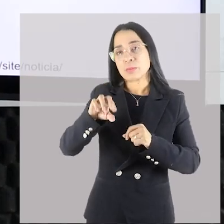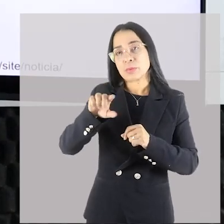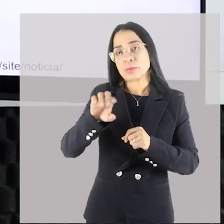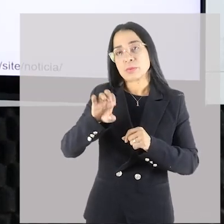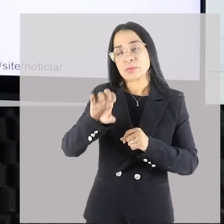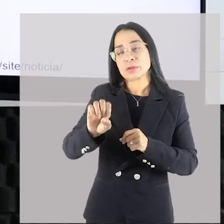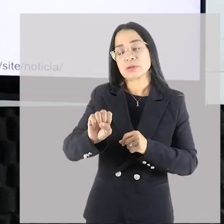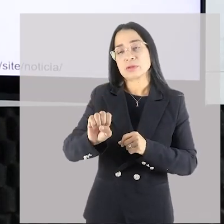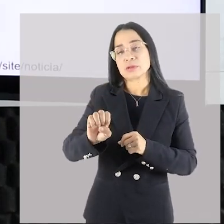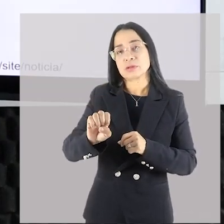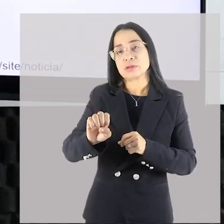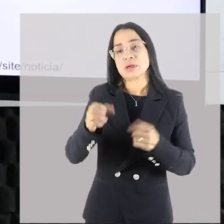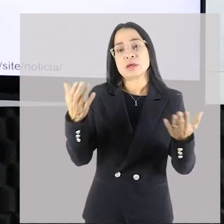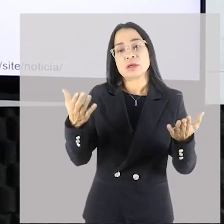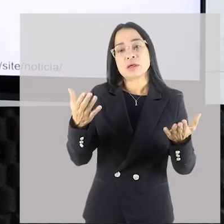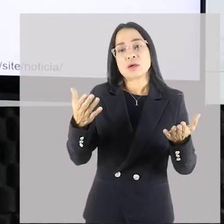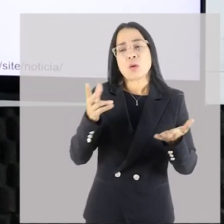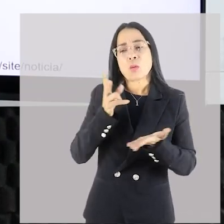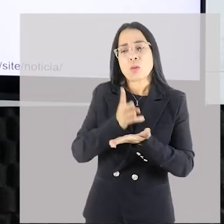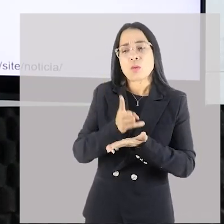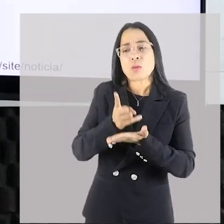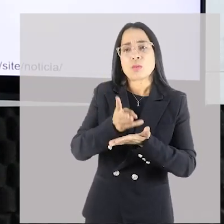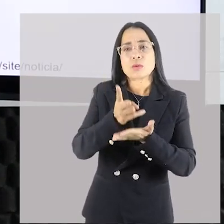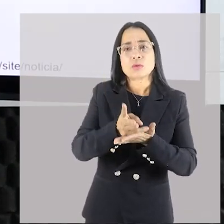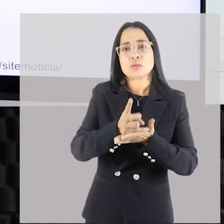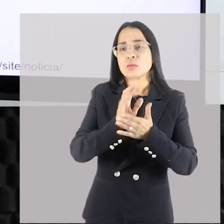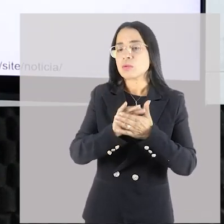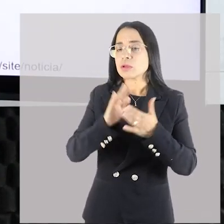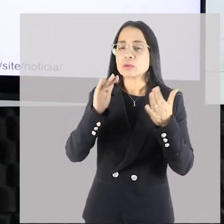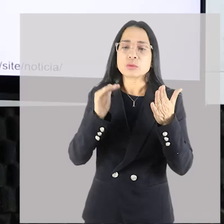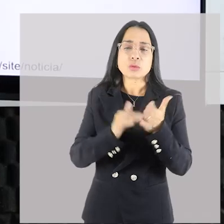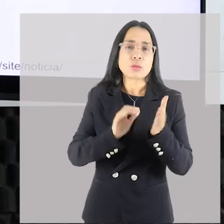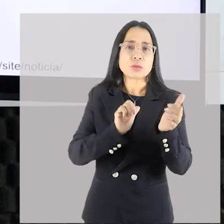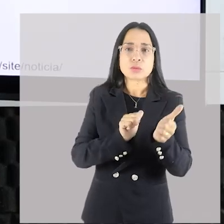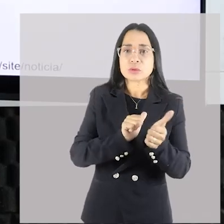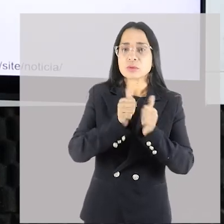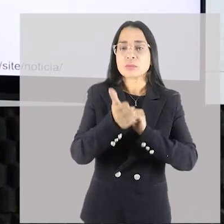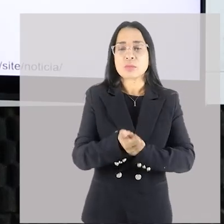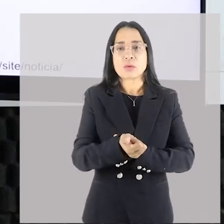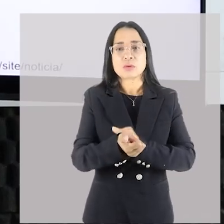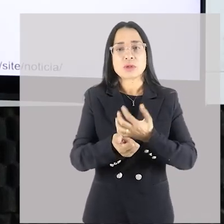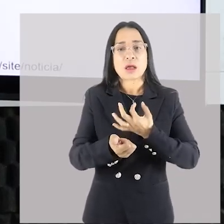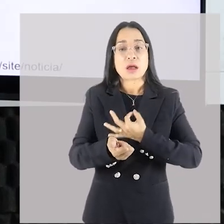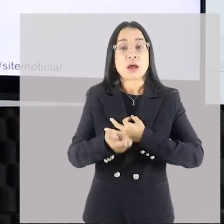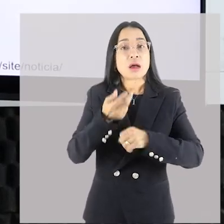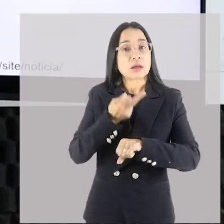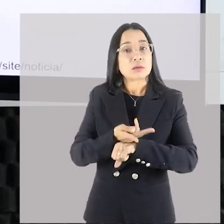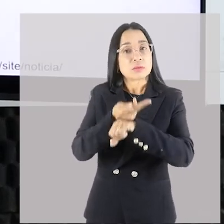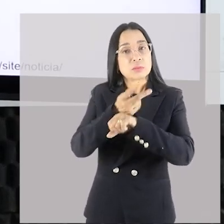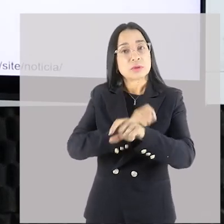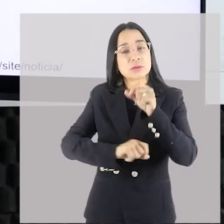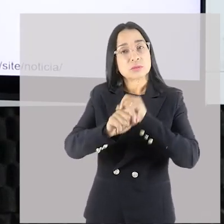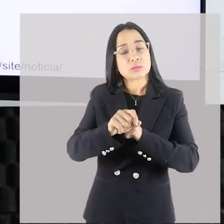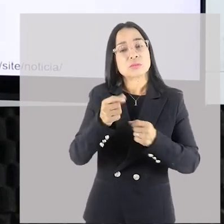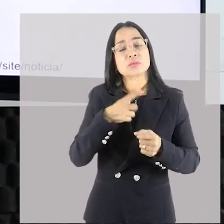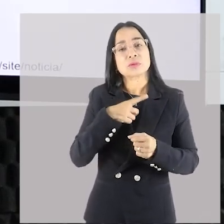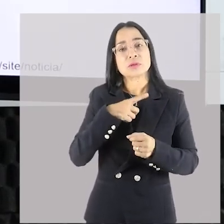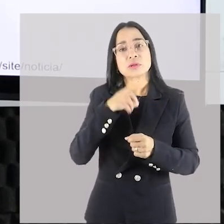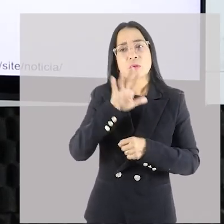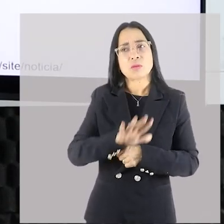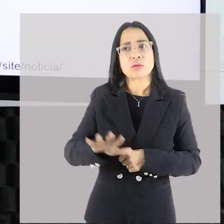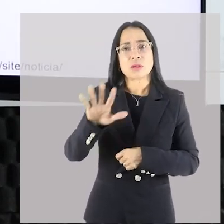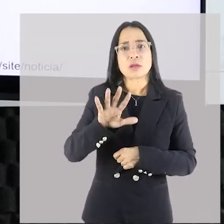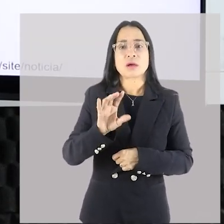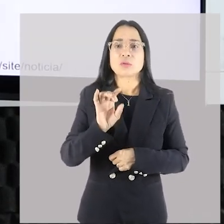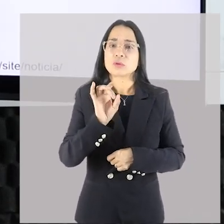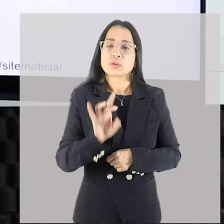E isso aí se perpetuou por todos os outros esportes. Então, todas as premiações nos esportes, em geral, não só nos